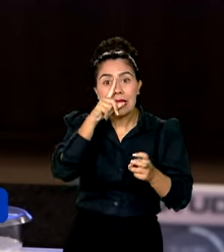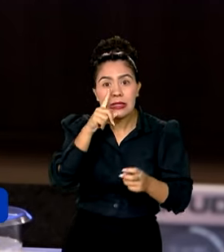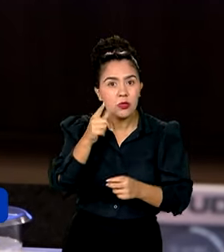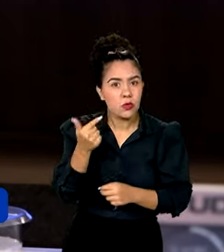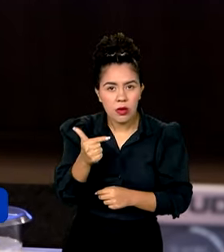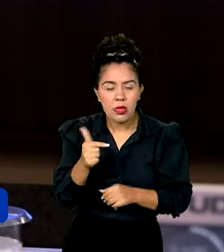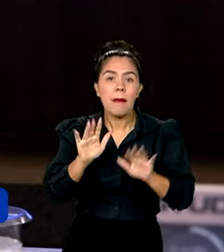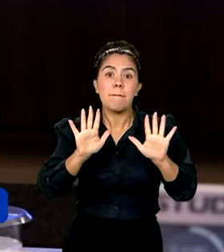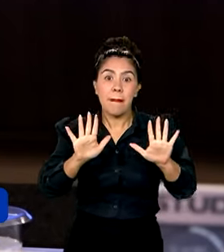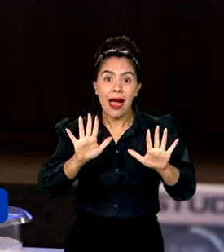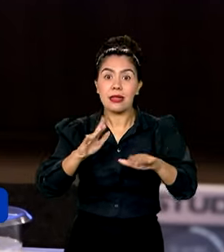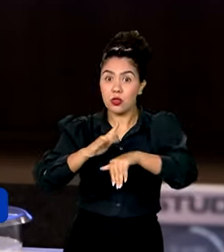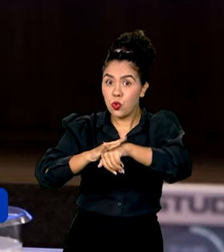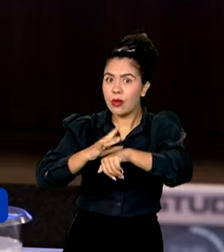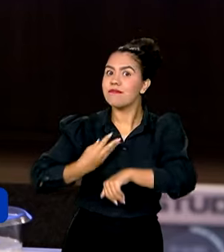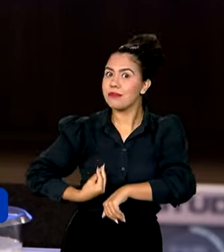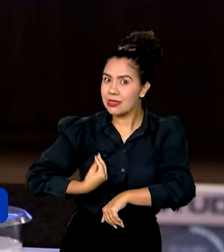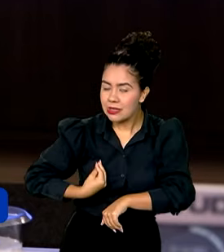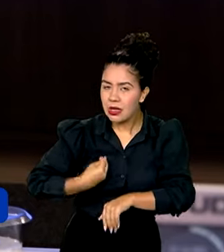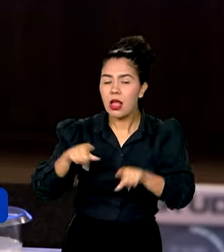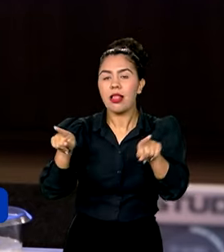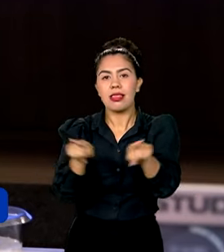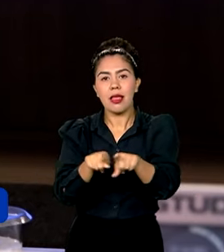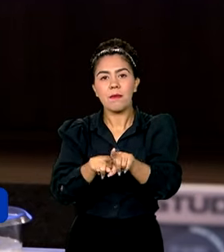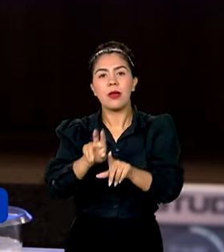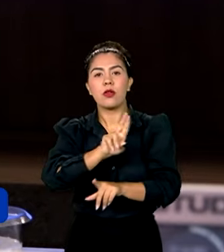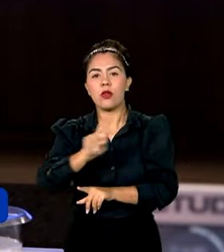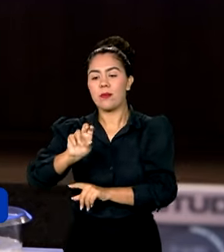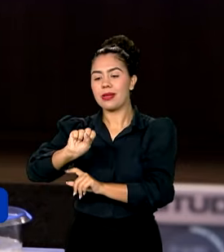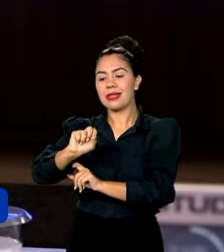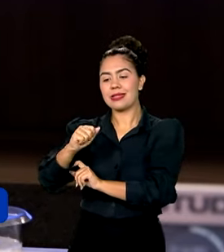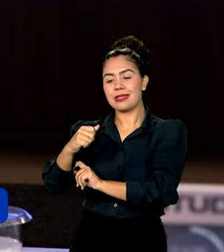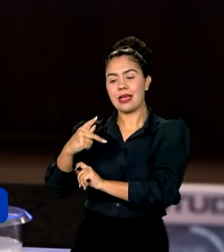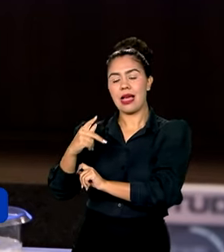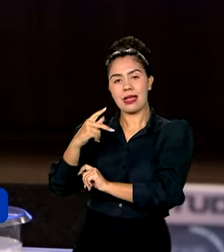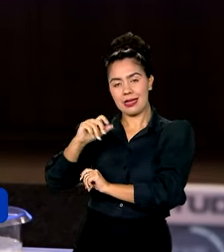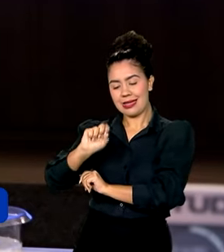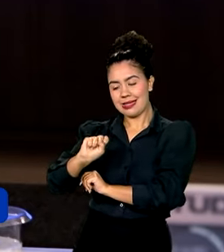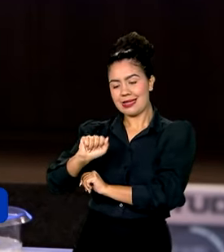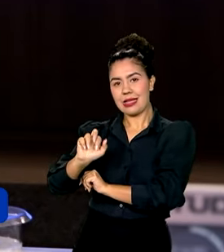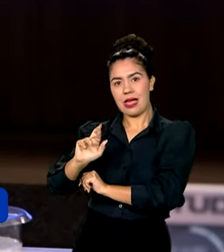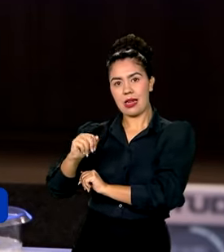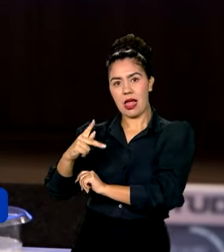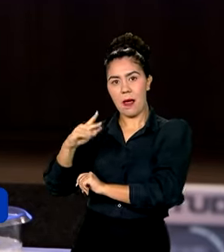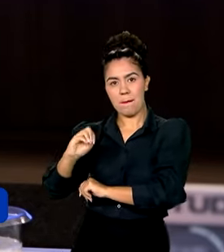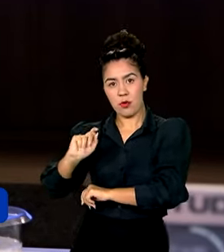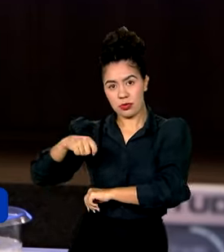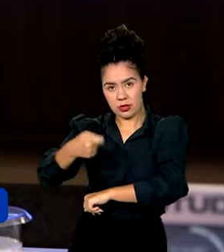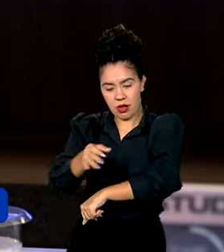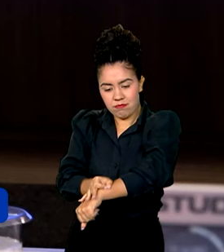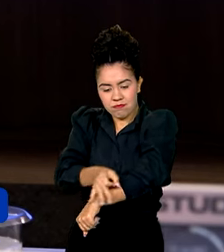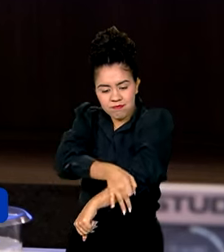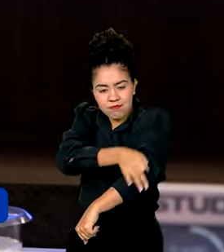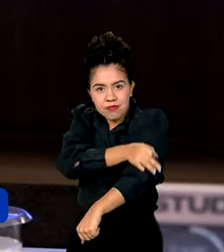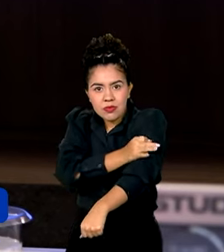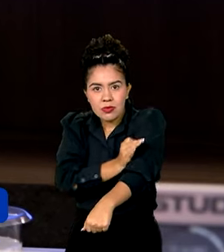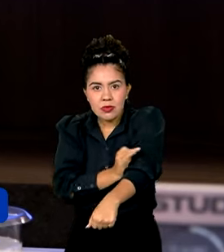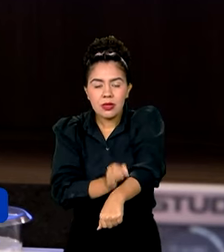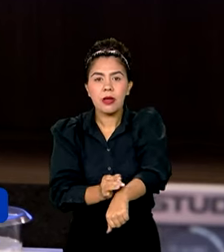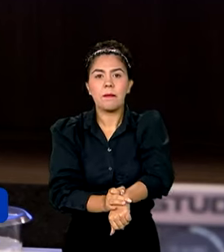a importância da vacina o sarampo que infelizmente o país retornou a ter voltou a ter caso né de